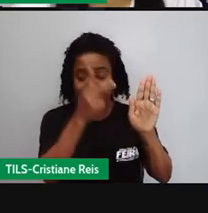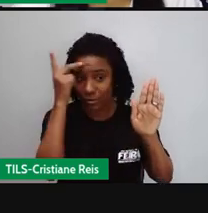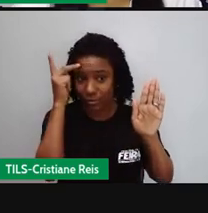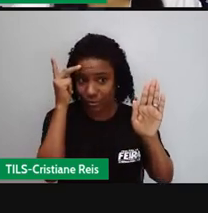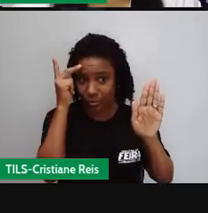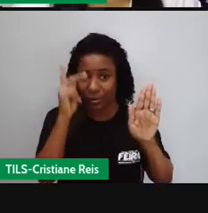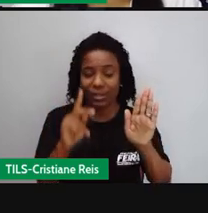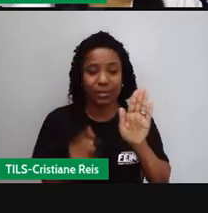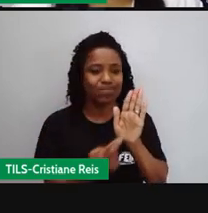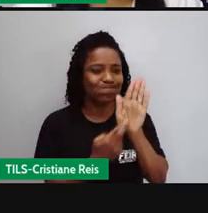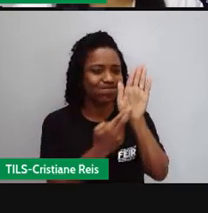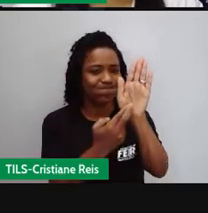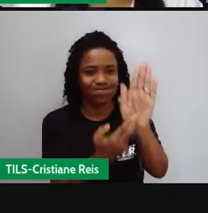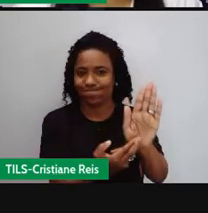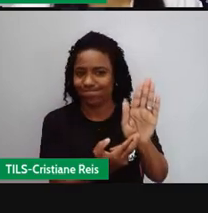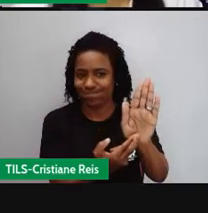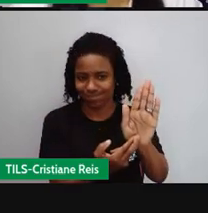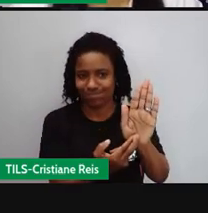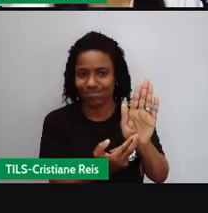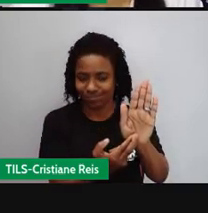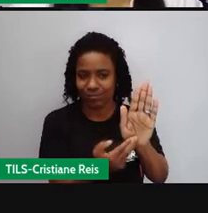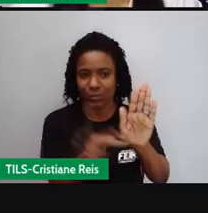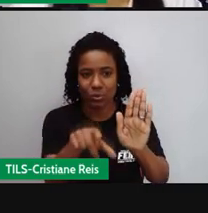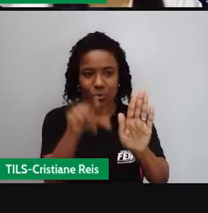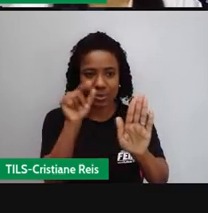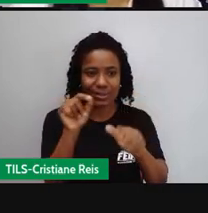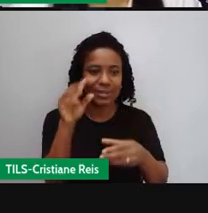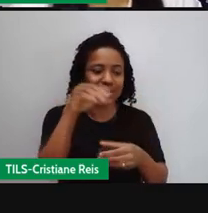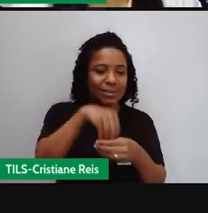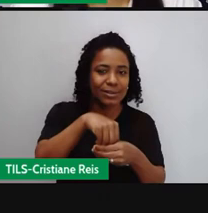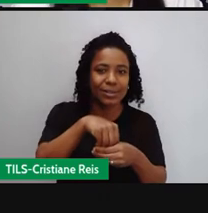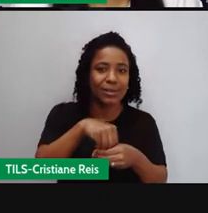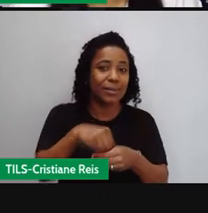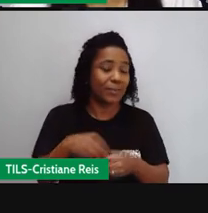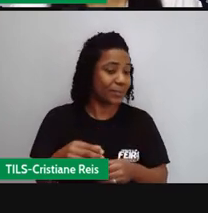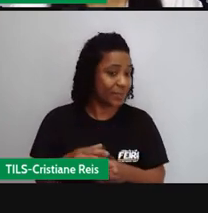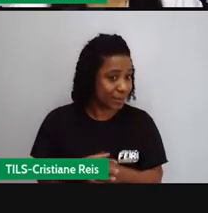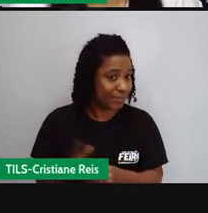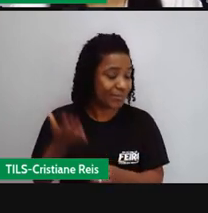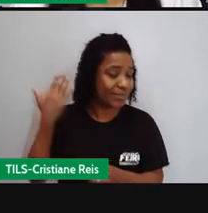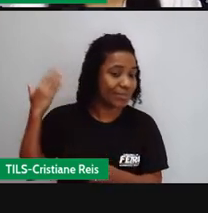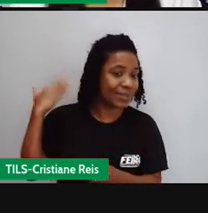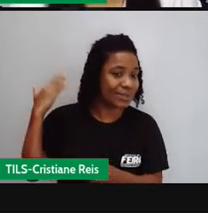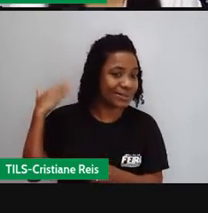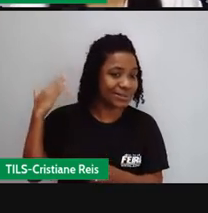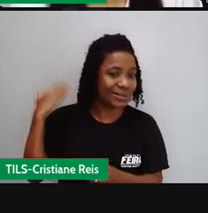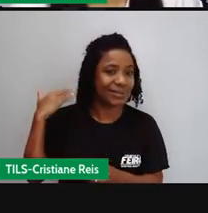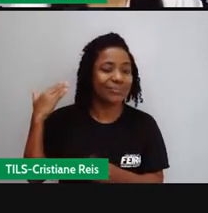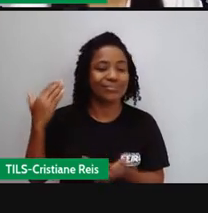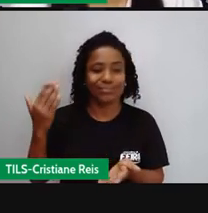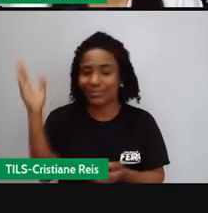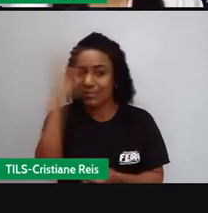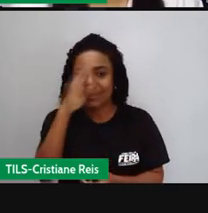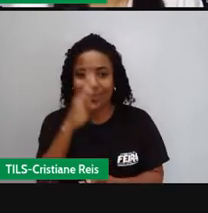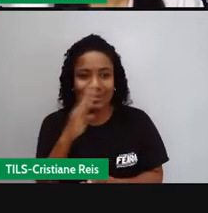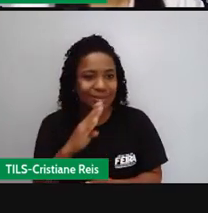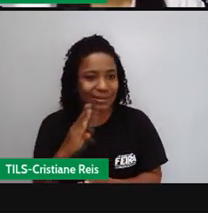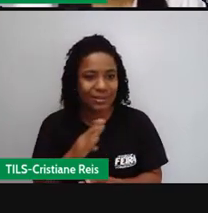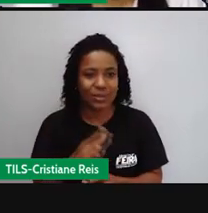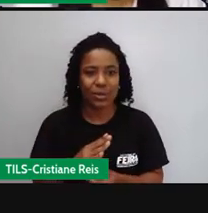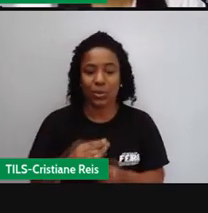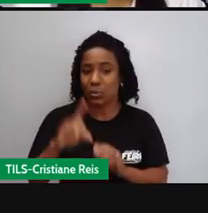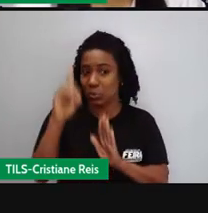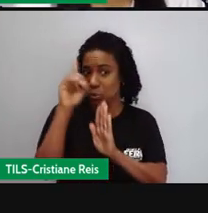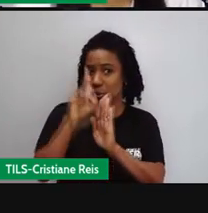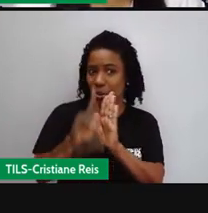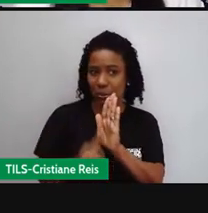de seus representantes políticos. Esses aí foram períodos, né, em que os brasileiros perderam